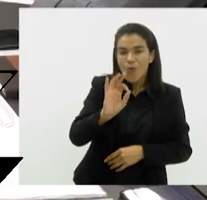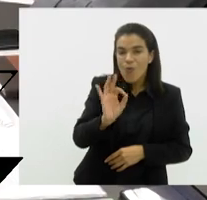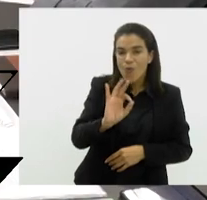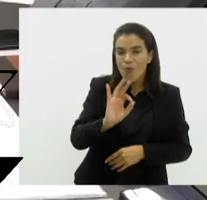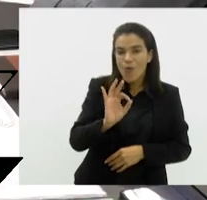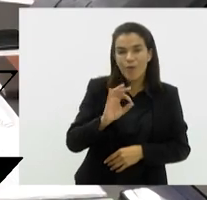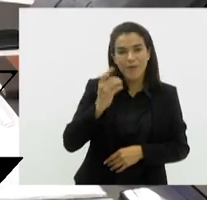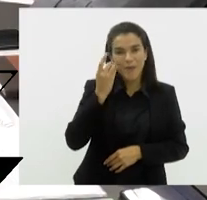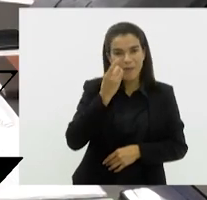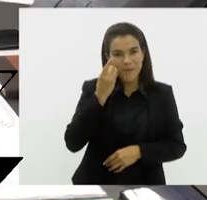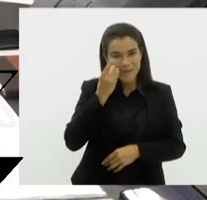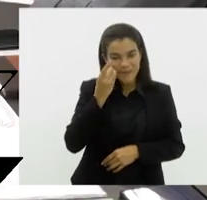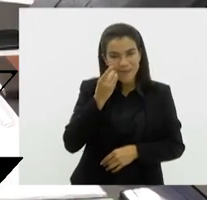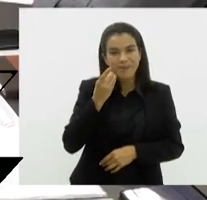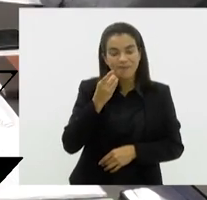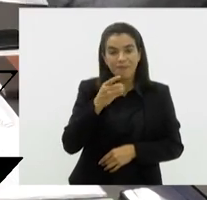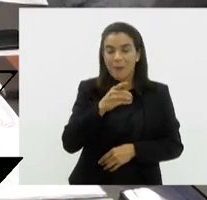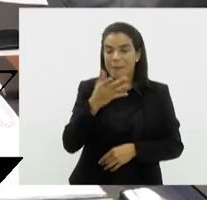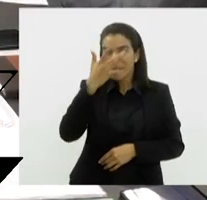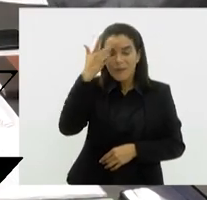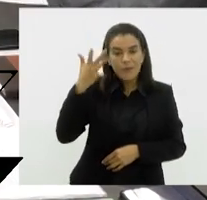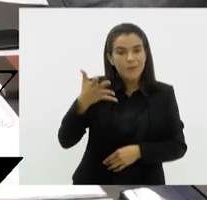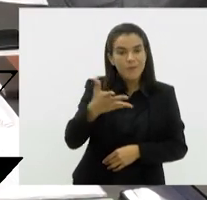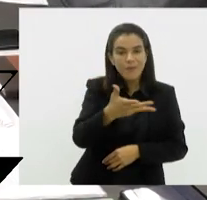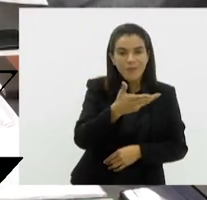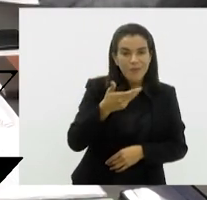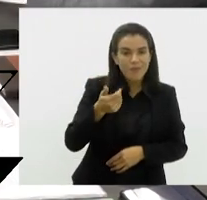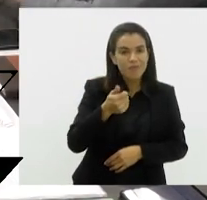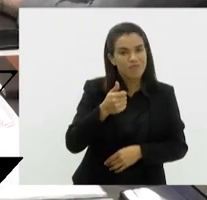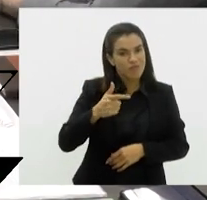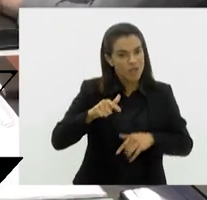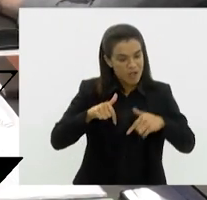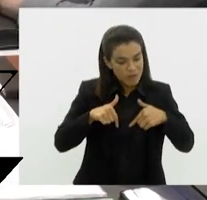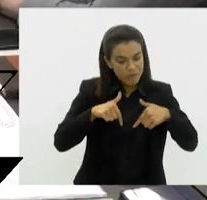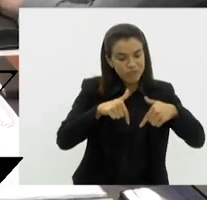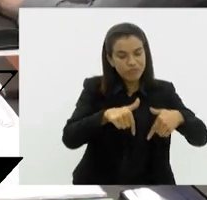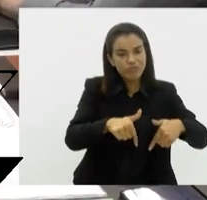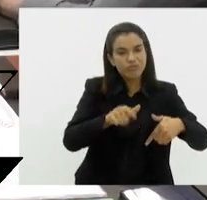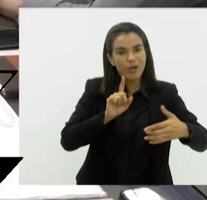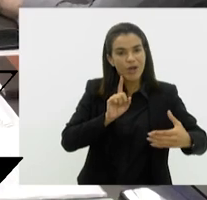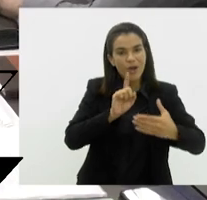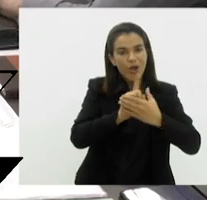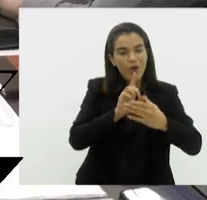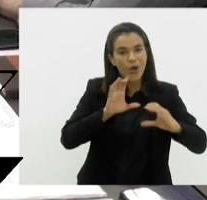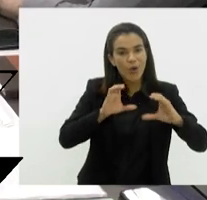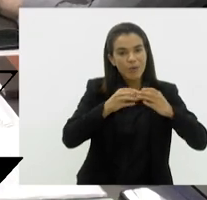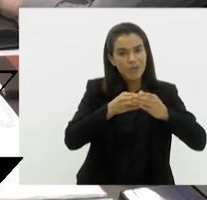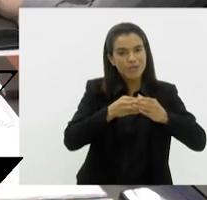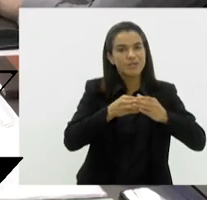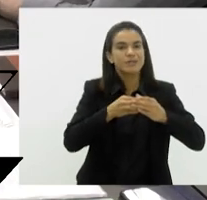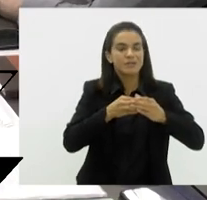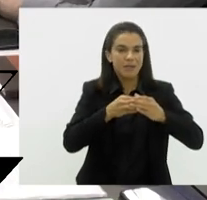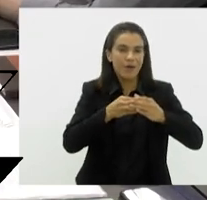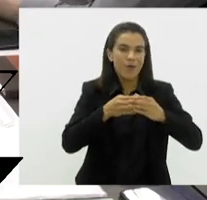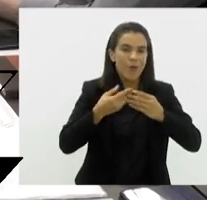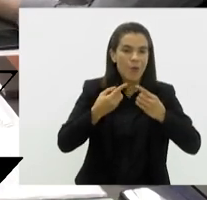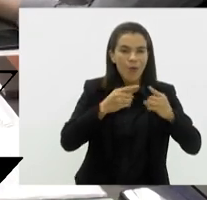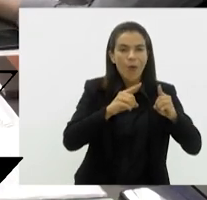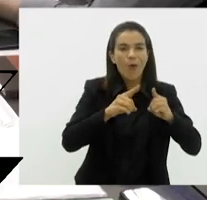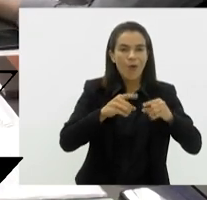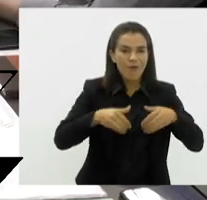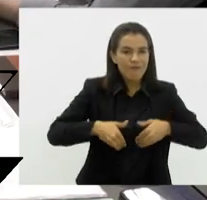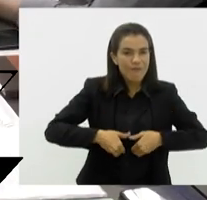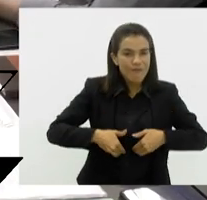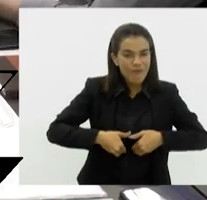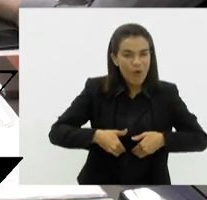é uma pessoa maravilhosa, integrou as primeiras comissões de combate à fome, etc. E